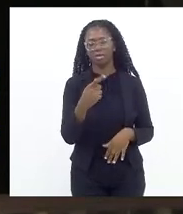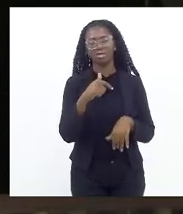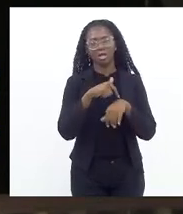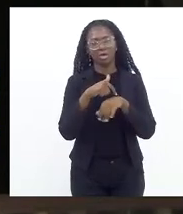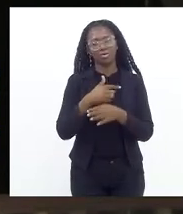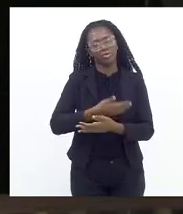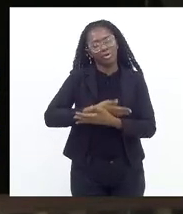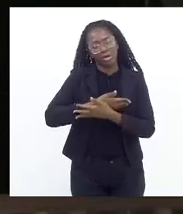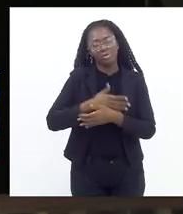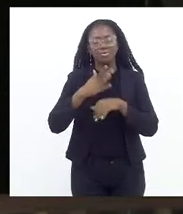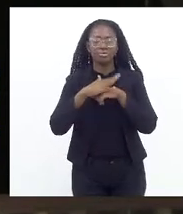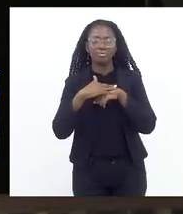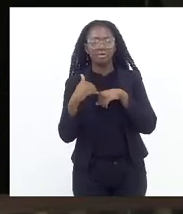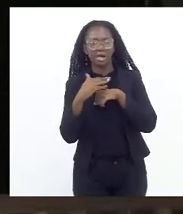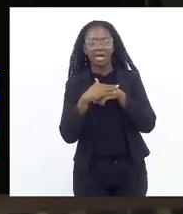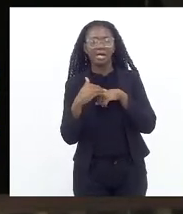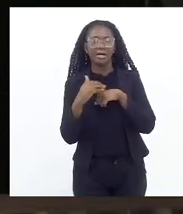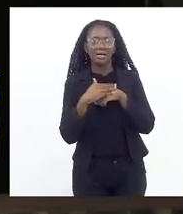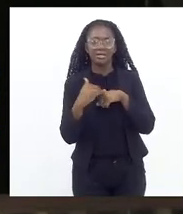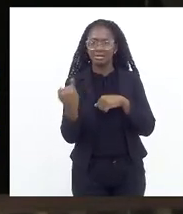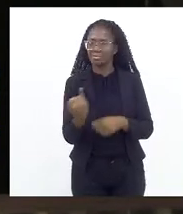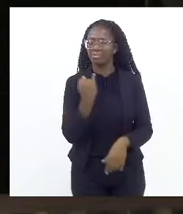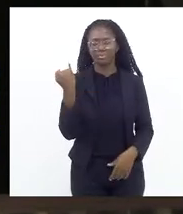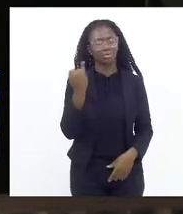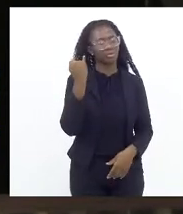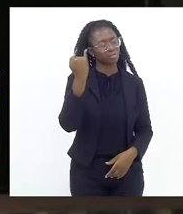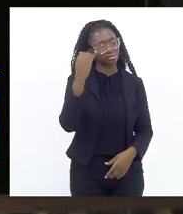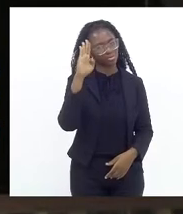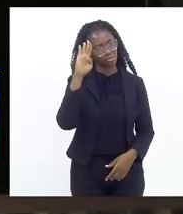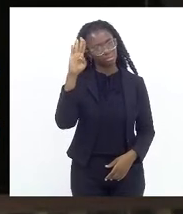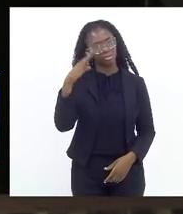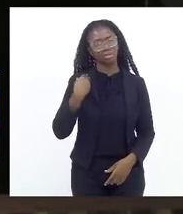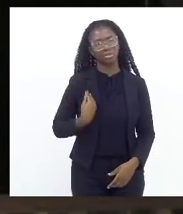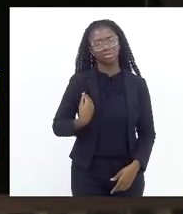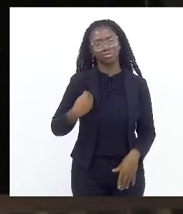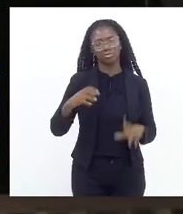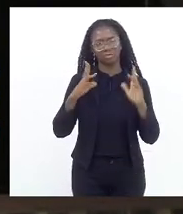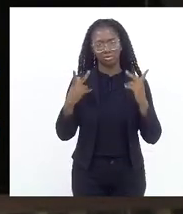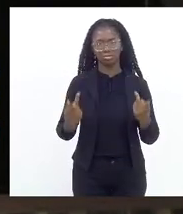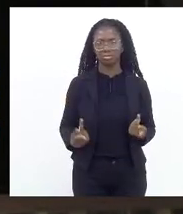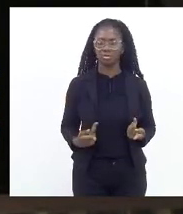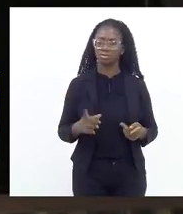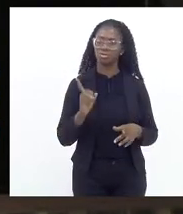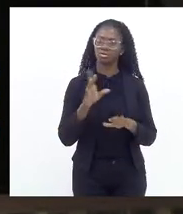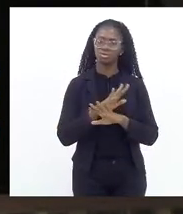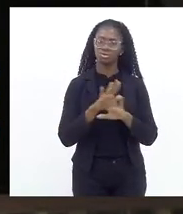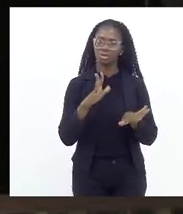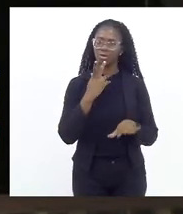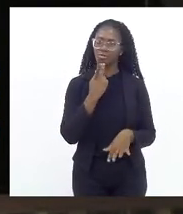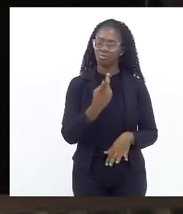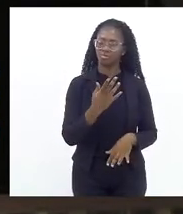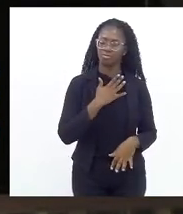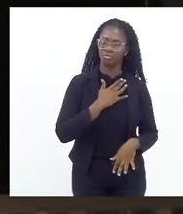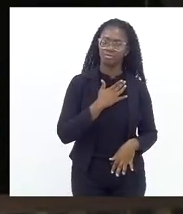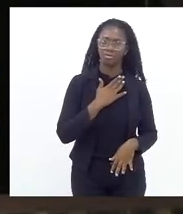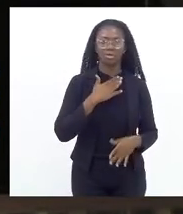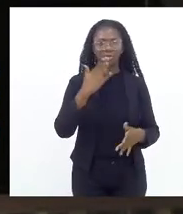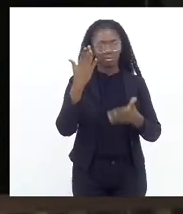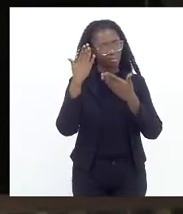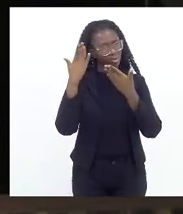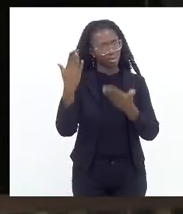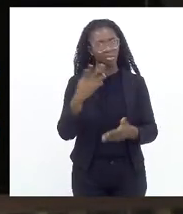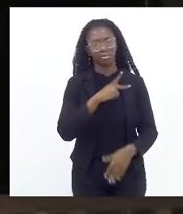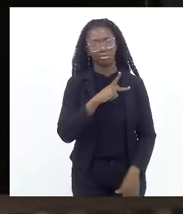O afeto é tudo na vida do ser humano. Eram essas as minhas palavras. Muito obrigada,